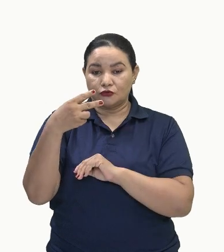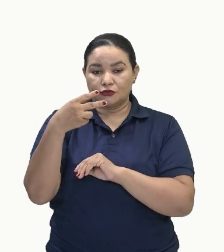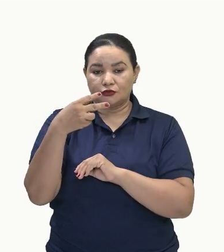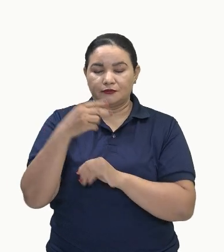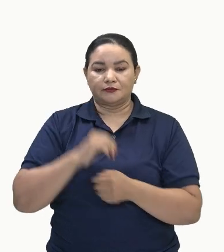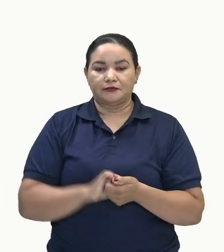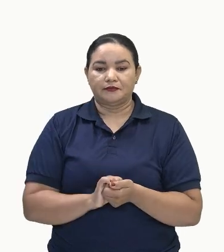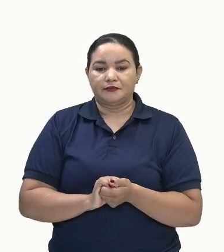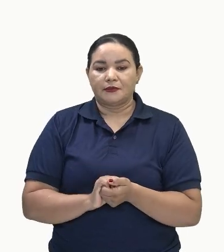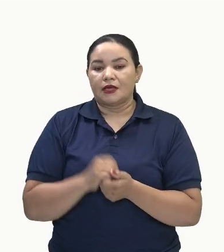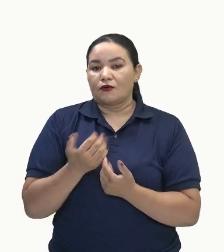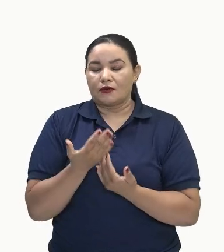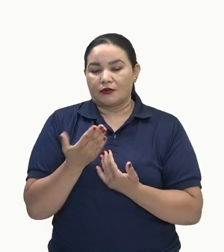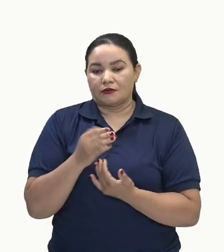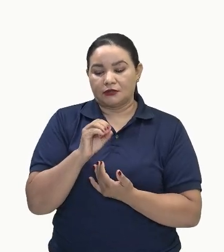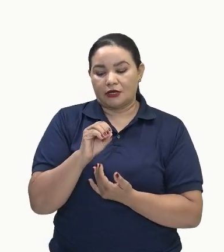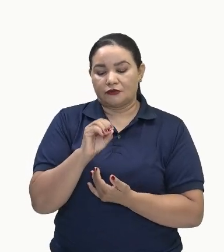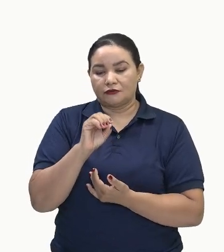2 equivale a 1, vou